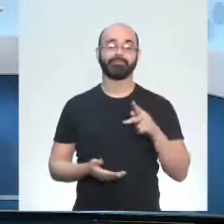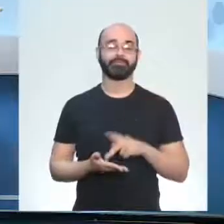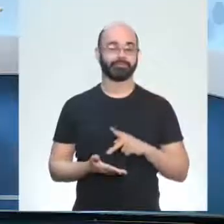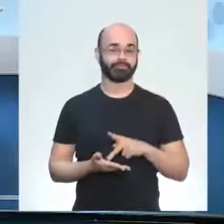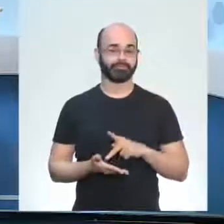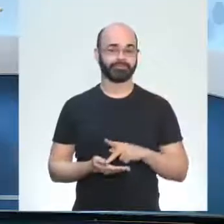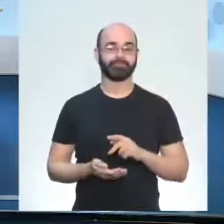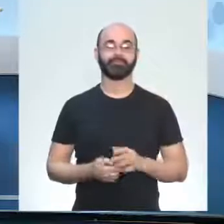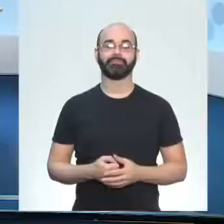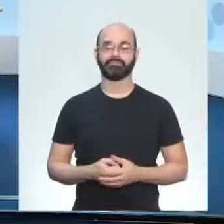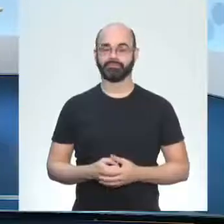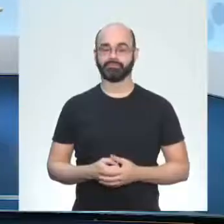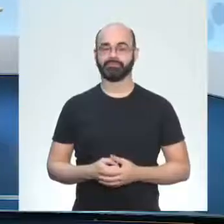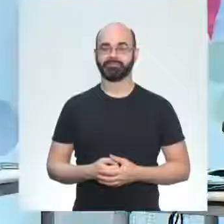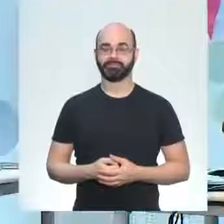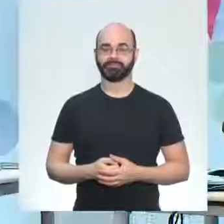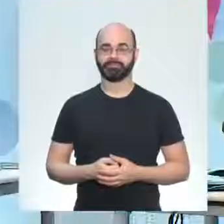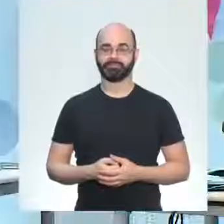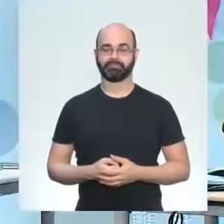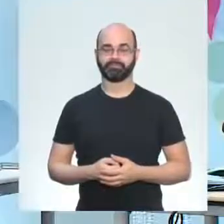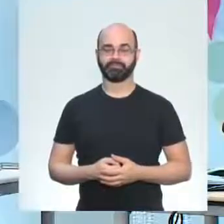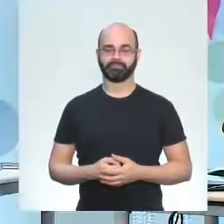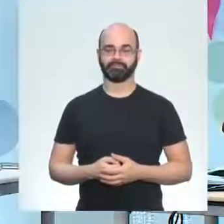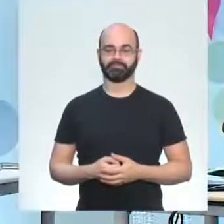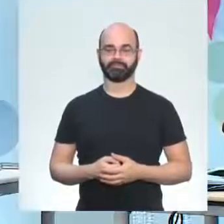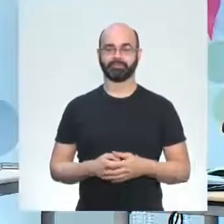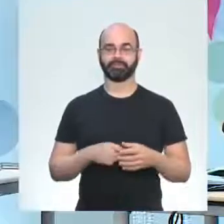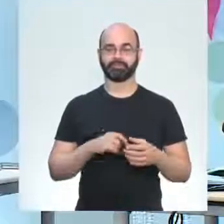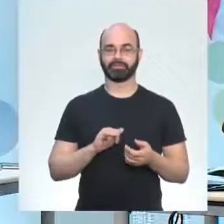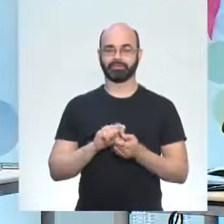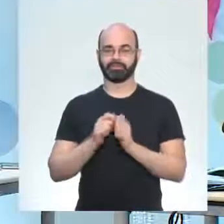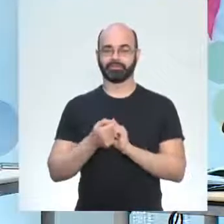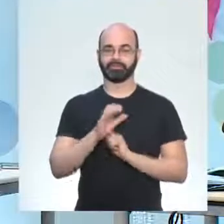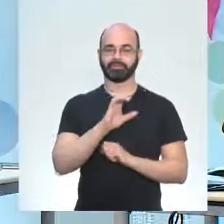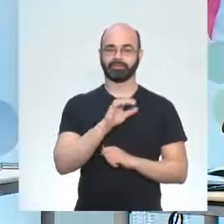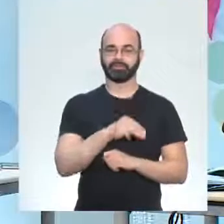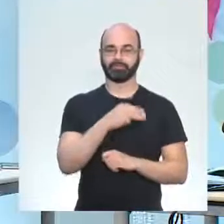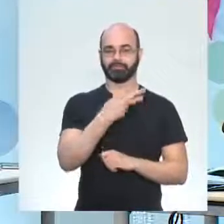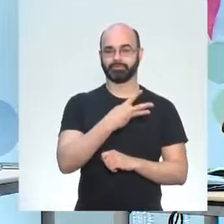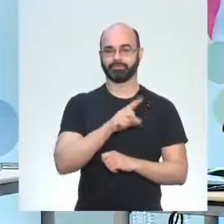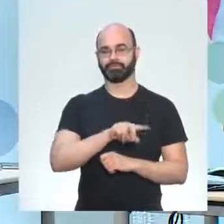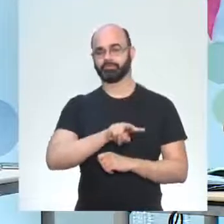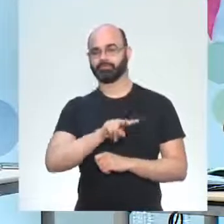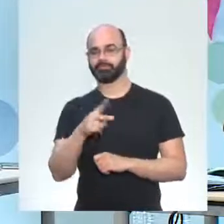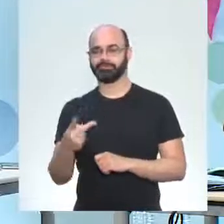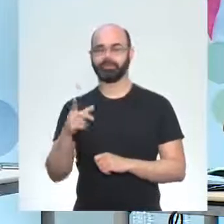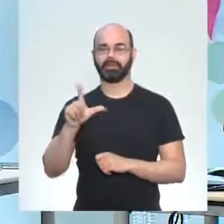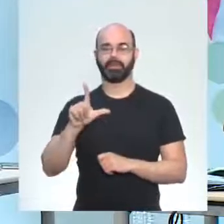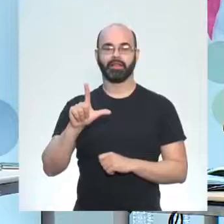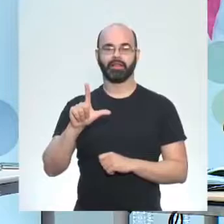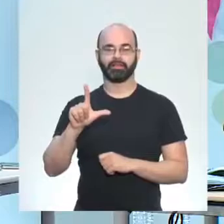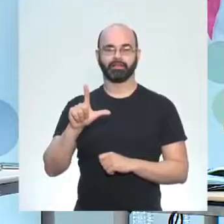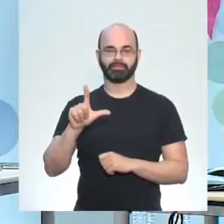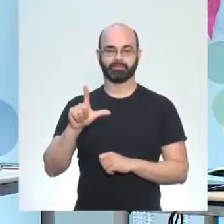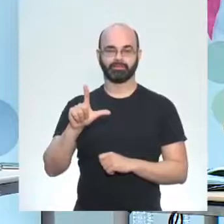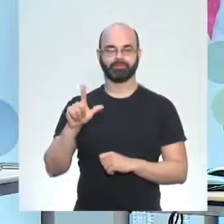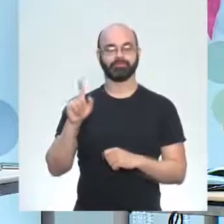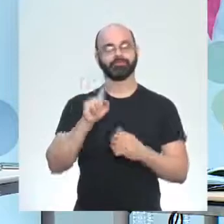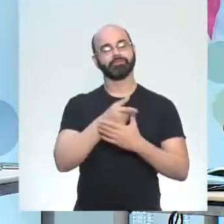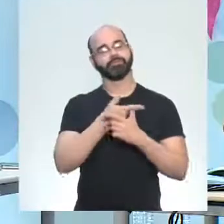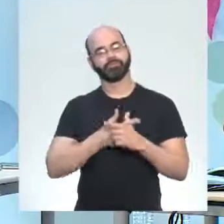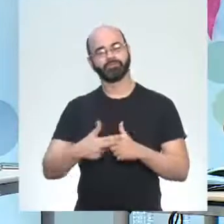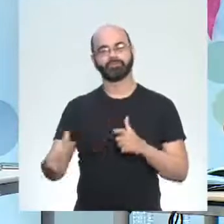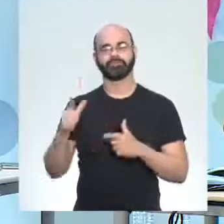Então, quando nós vamos converter de centímetro cúbico para litro, basta que a gente divida esse valor por 1000, né?